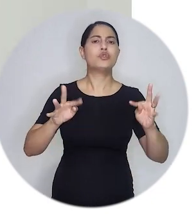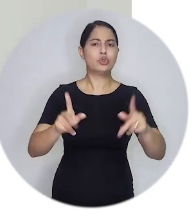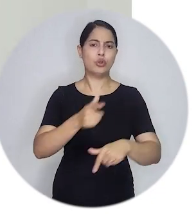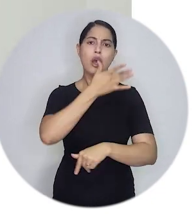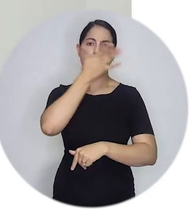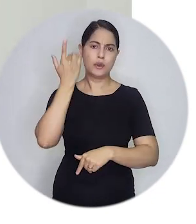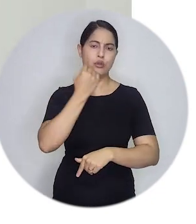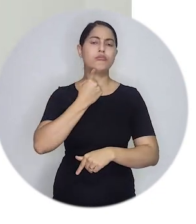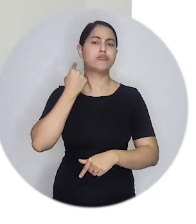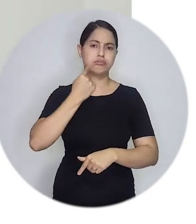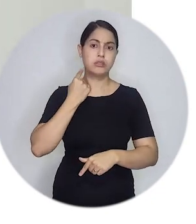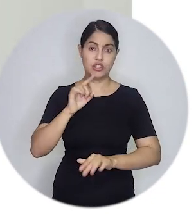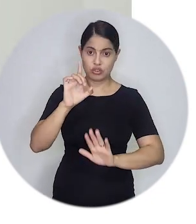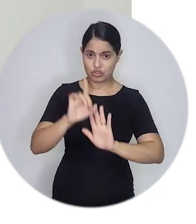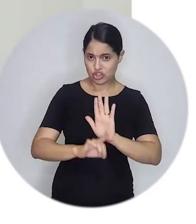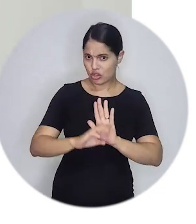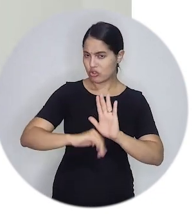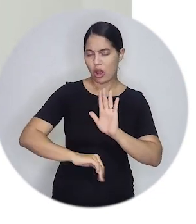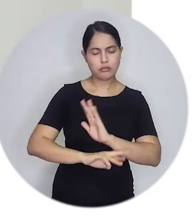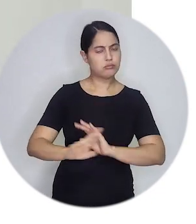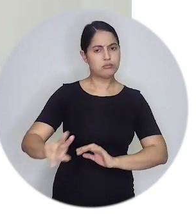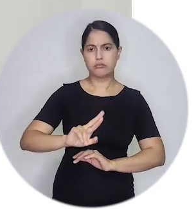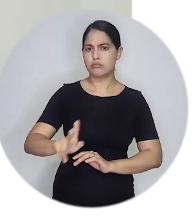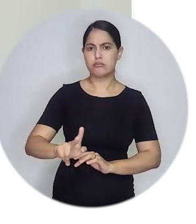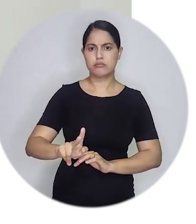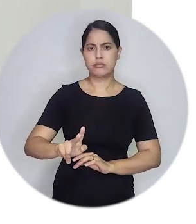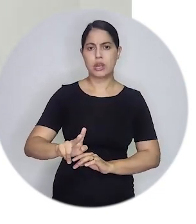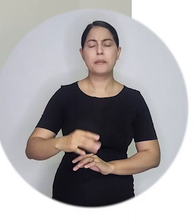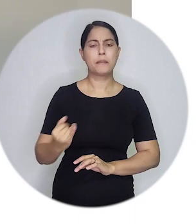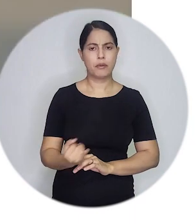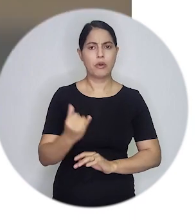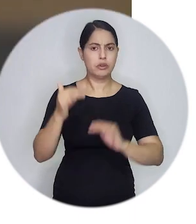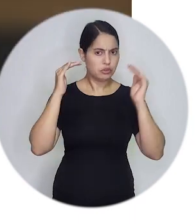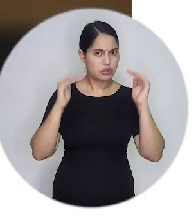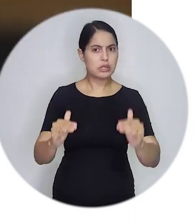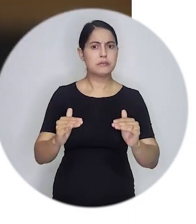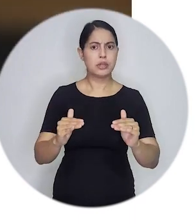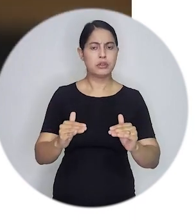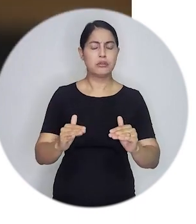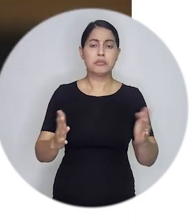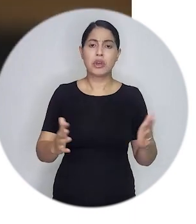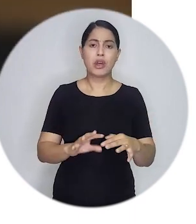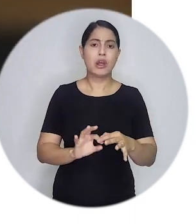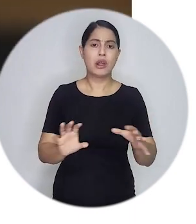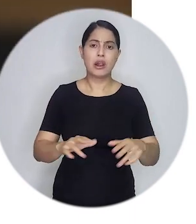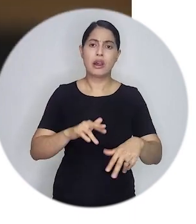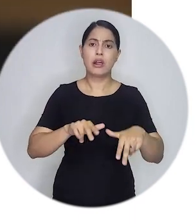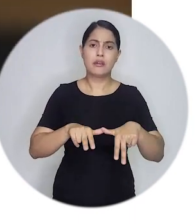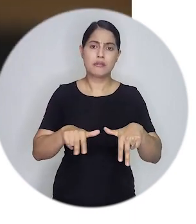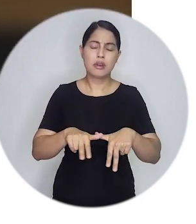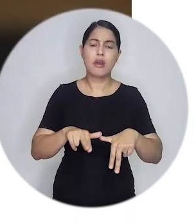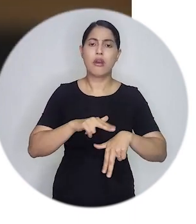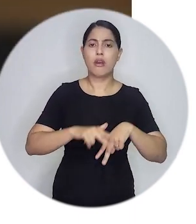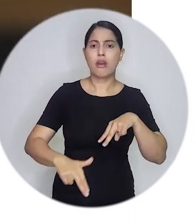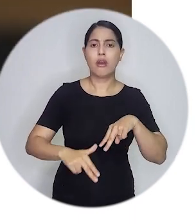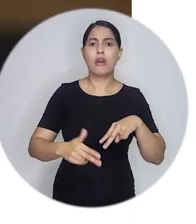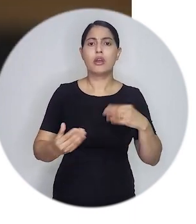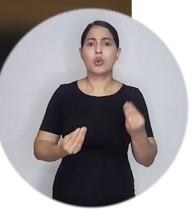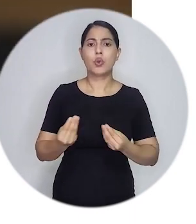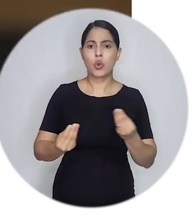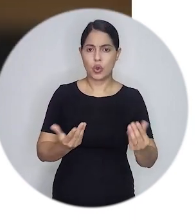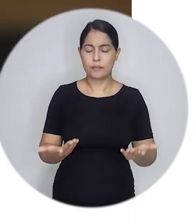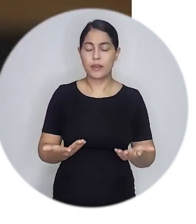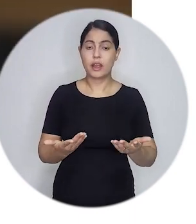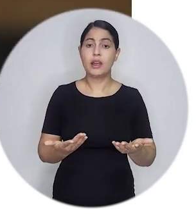todas as pessoas consigam advogar sem ter suas prerrogativas violadas, isso em razão também da orientação sexual e identidade de